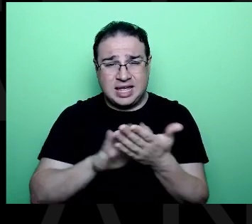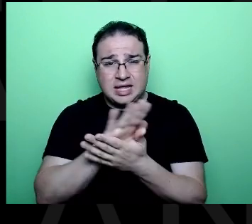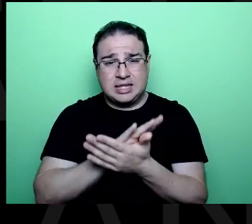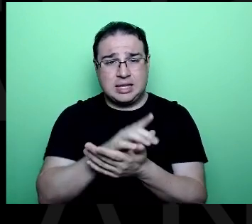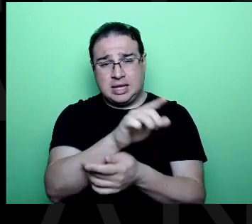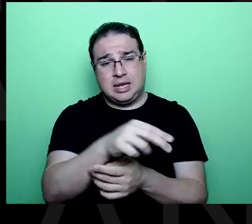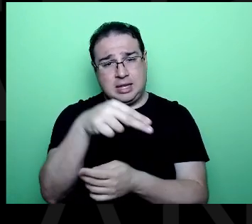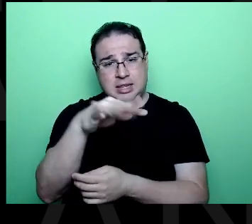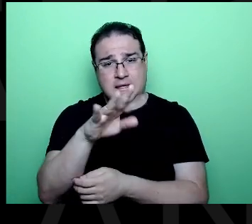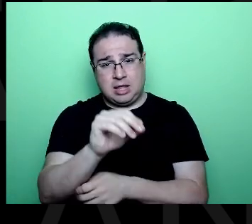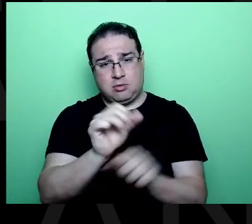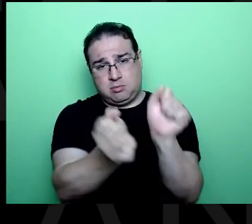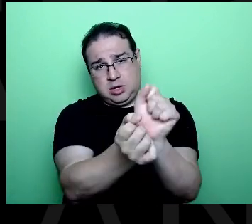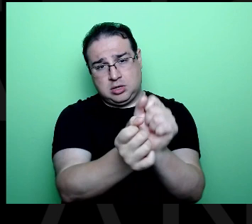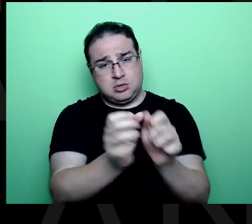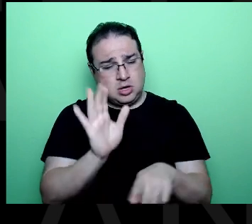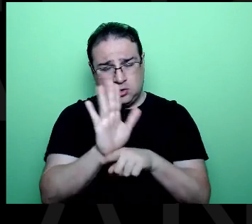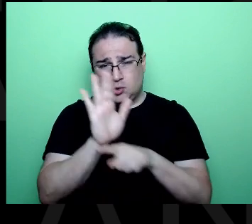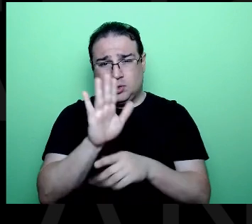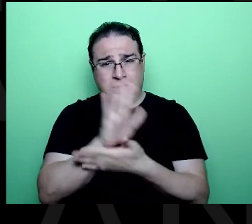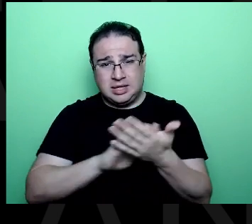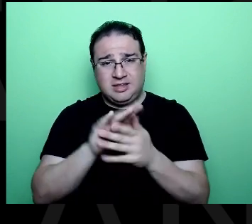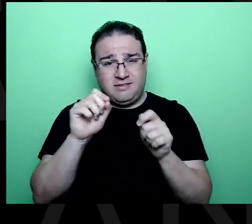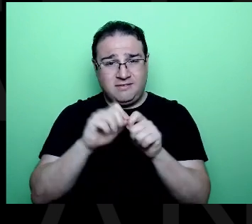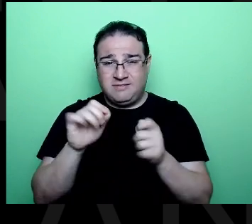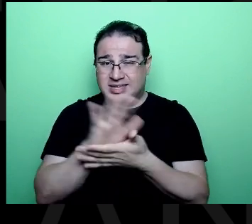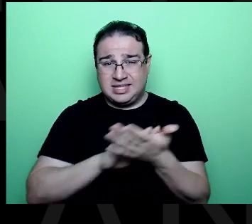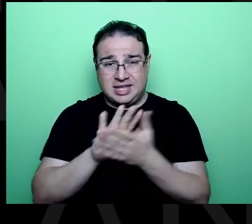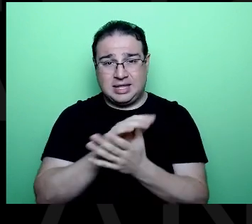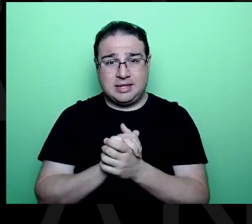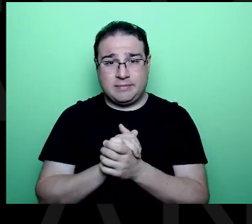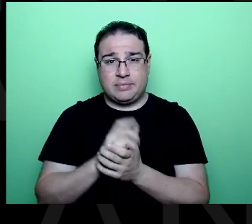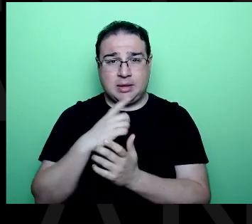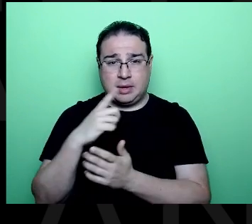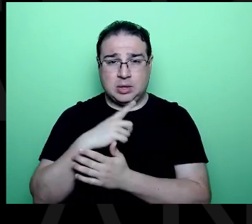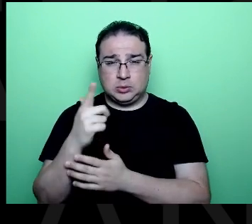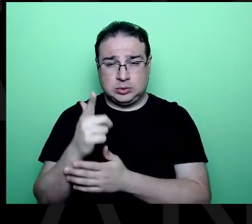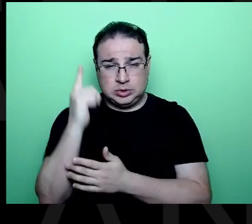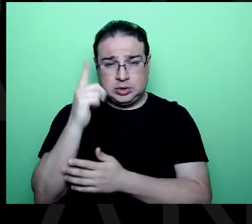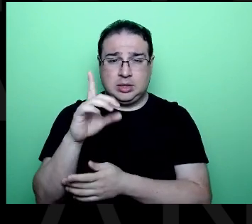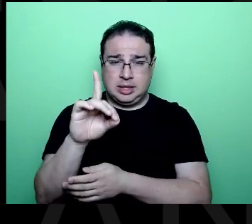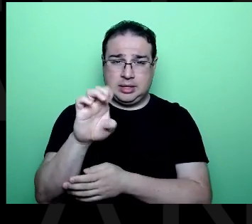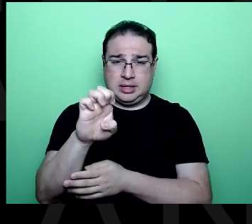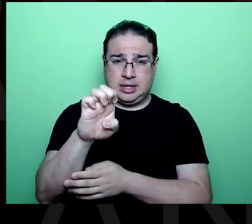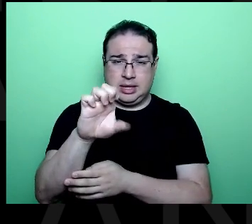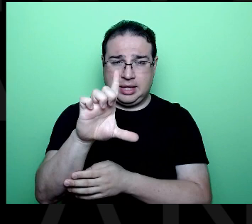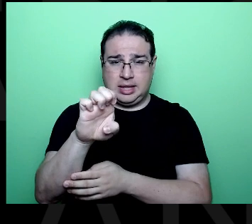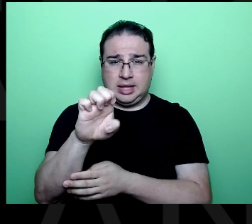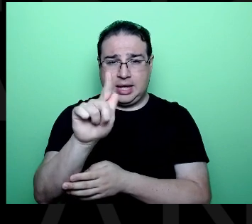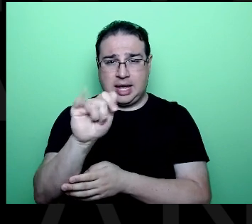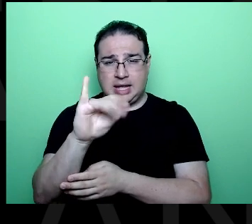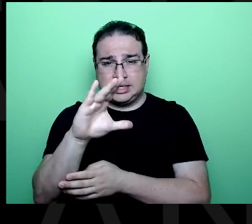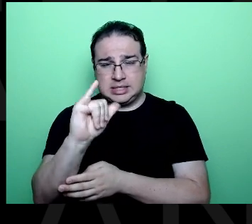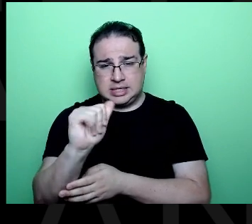fez nada para soltar o Neto. Aquele negócio do tiro da delegacia, que entrou na delegacia,